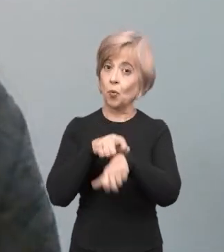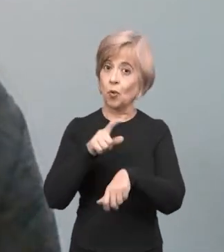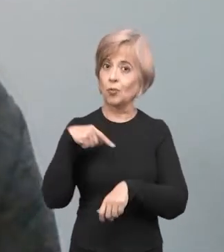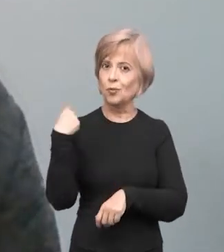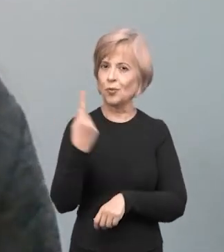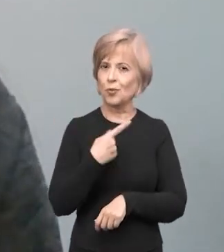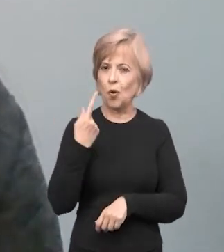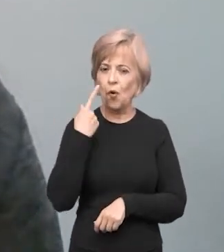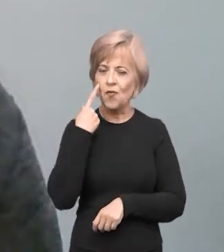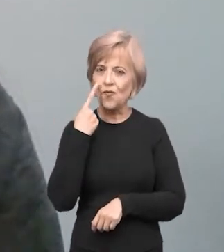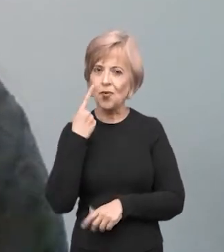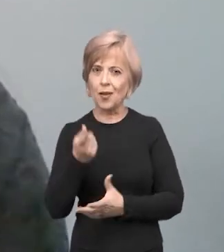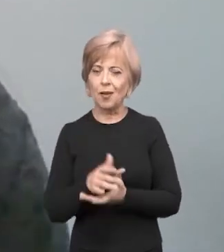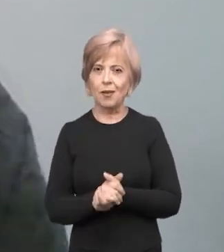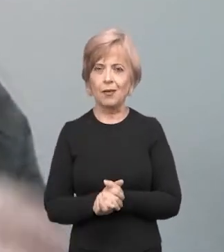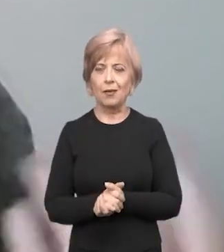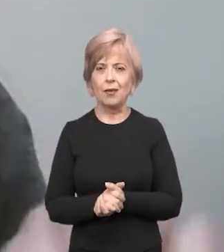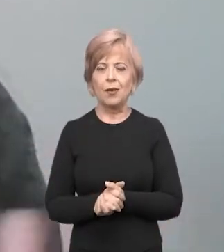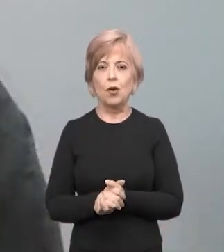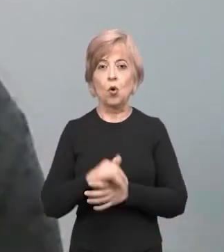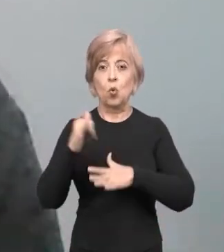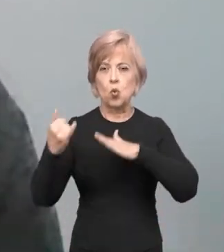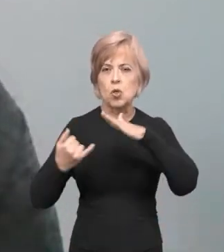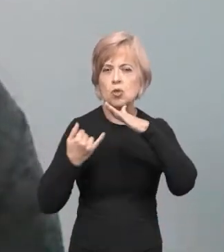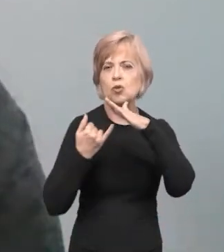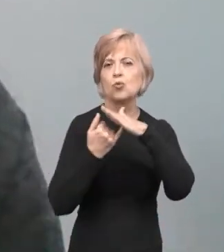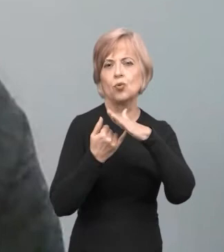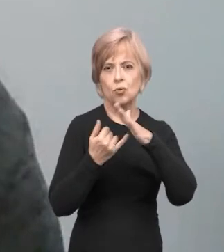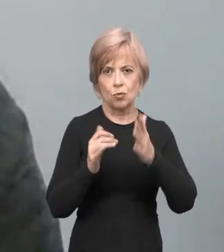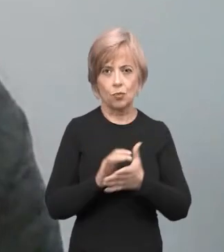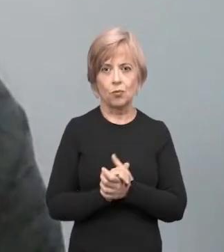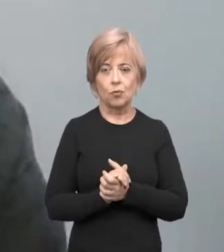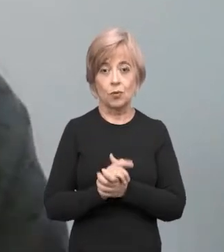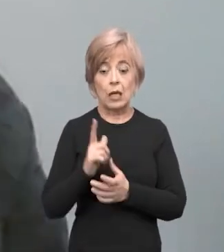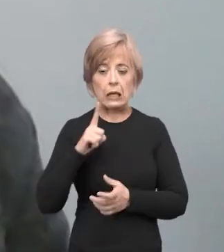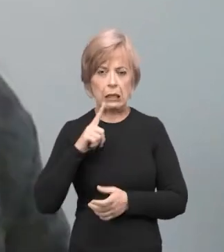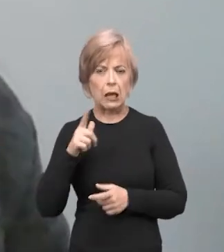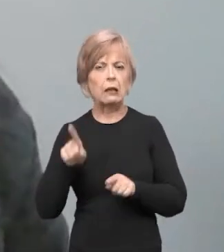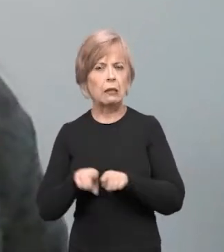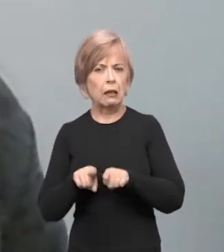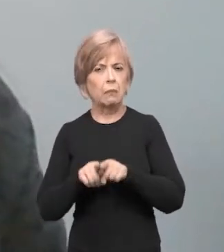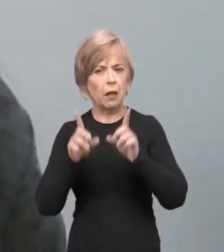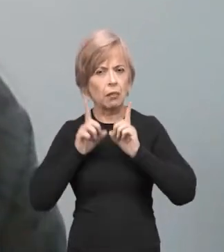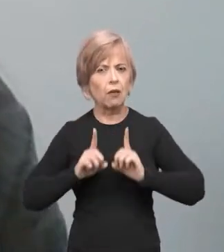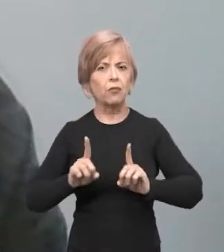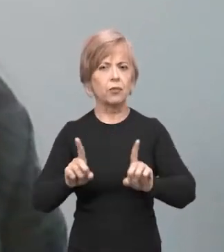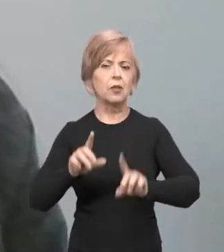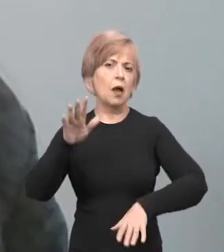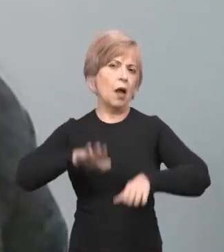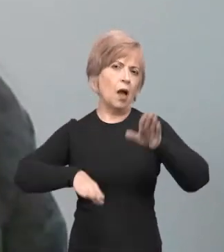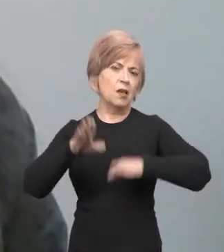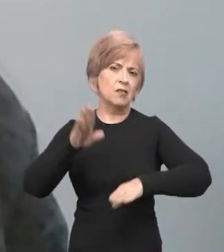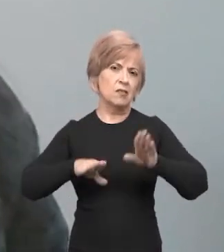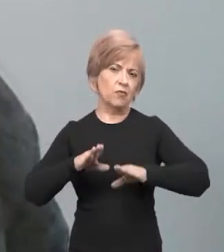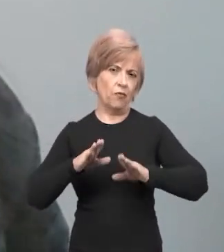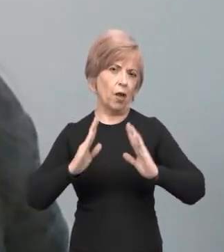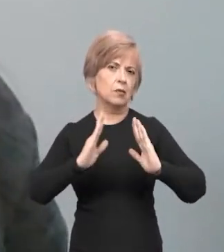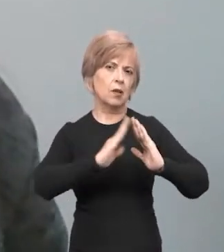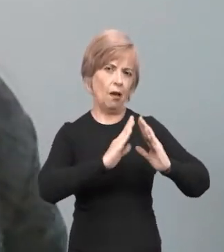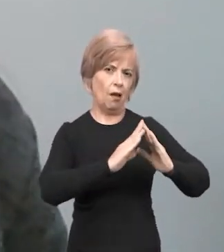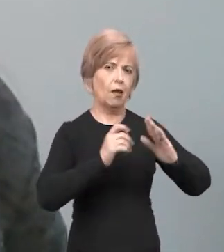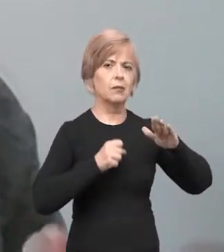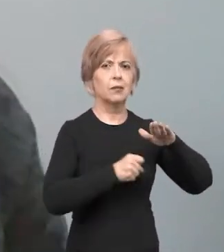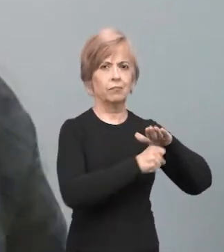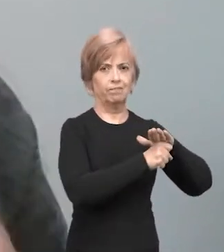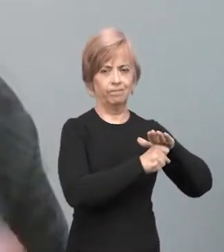gente se depara com instituições, e aí eu digo também das pessoas com deficiência que muitas das vezes residem